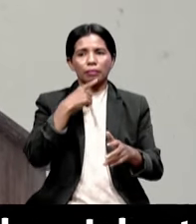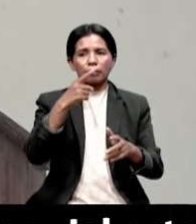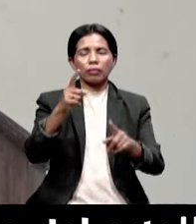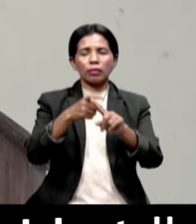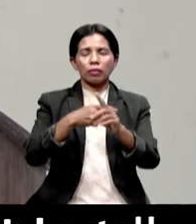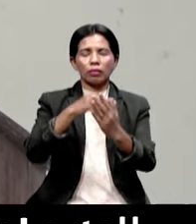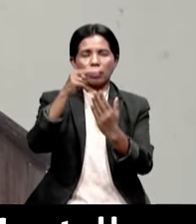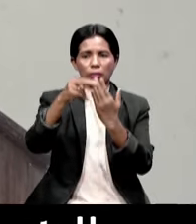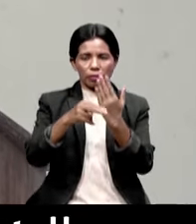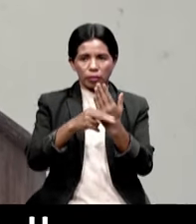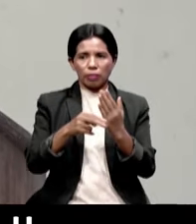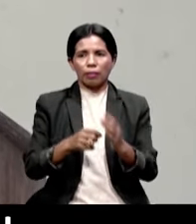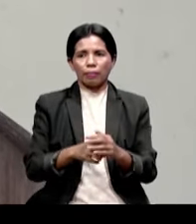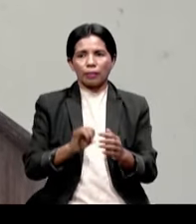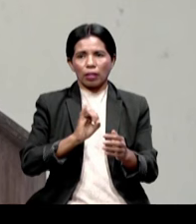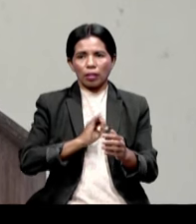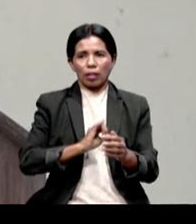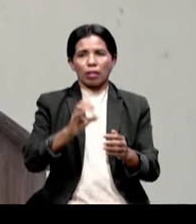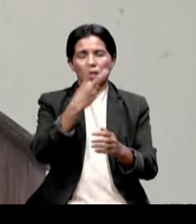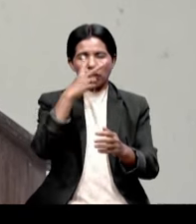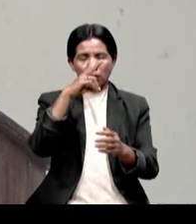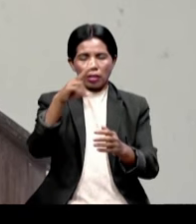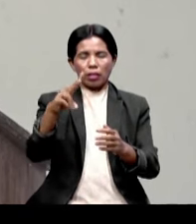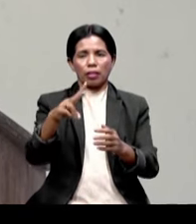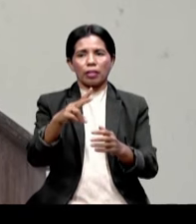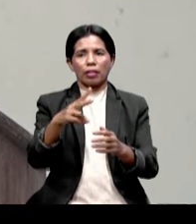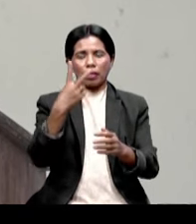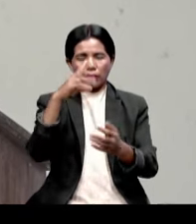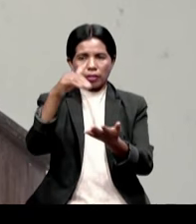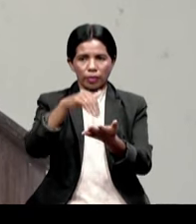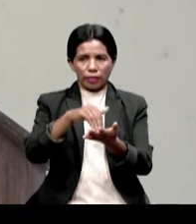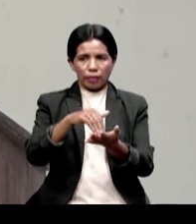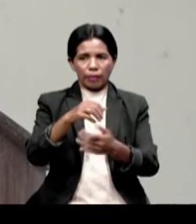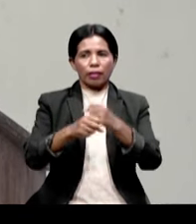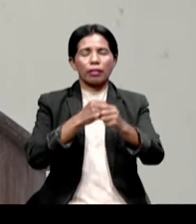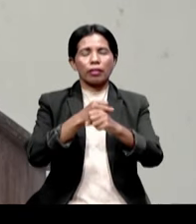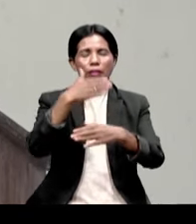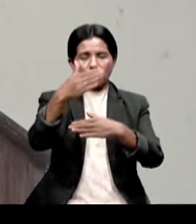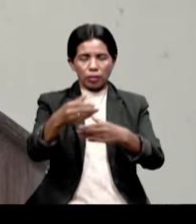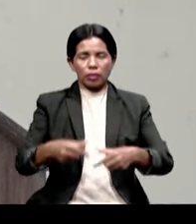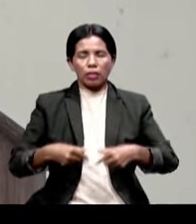novembro avaliação de condições mínimo tinang ene si e tolerasi